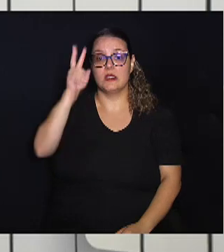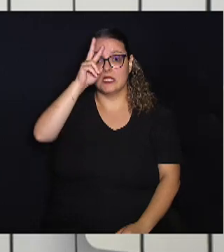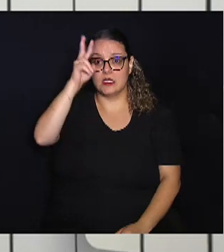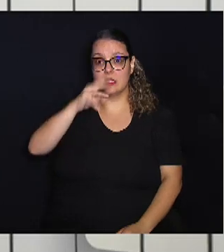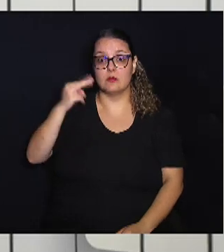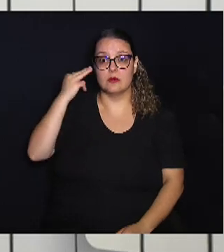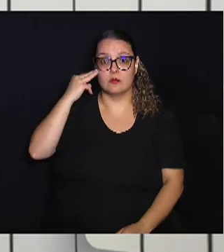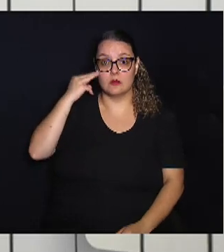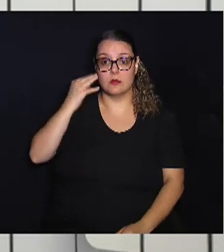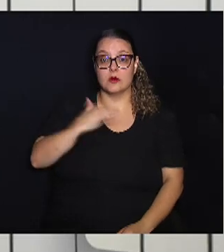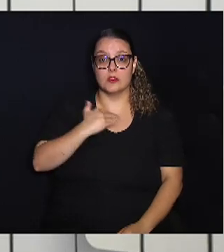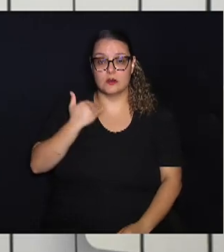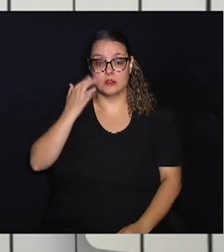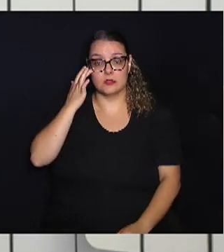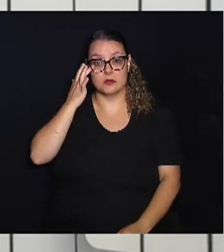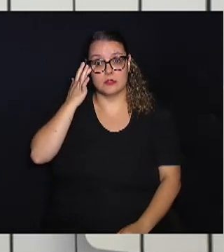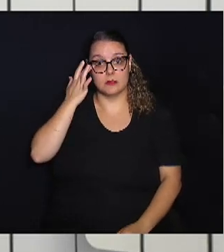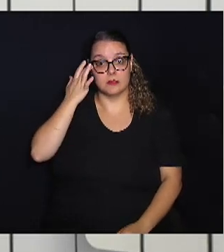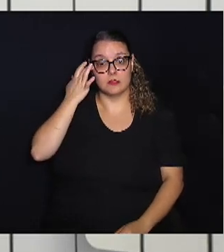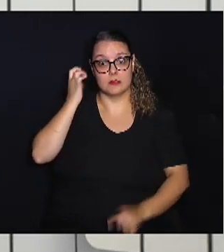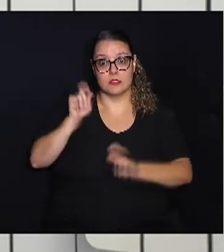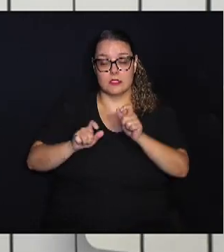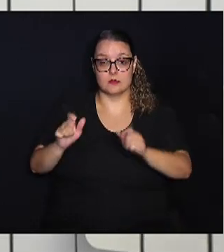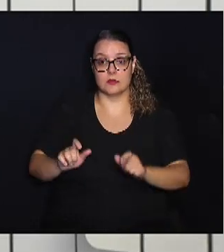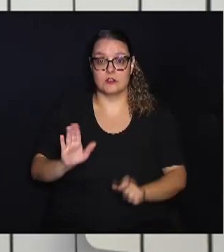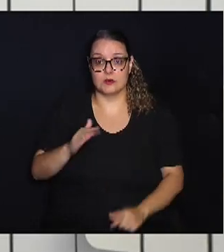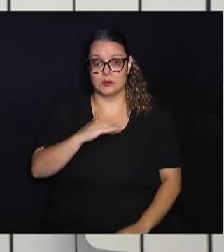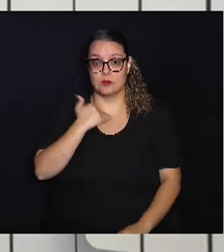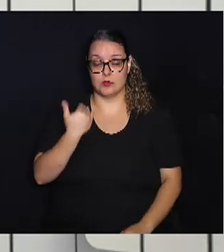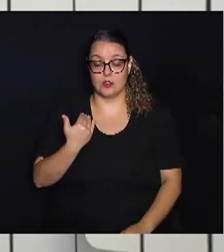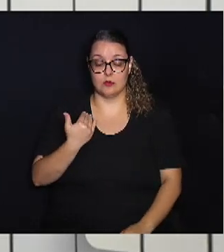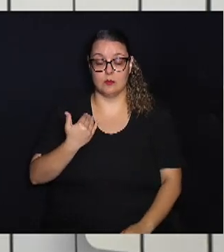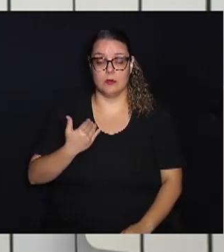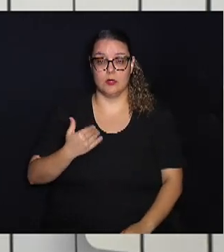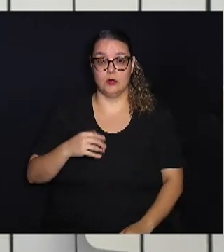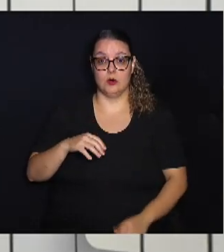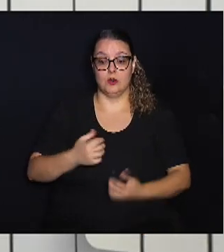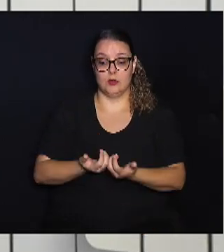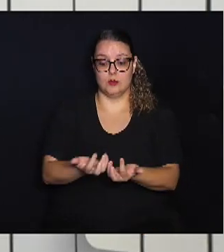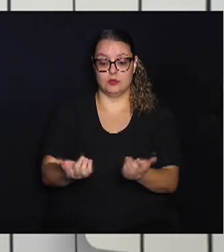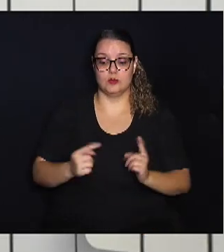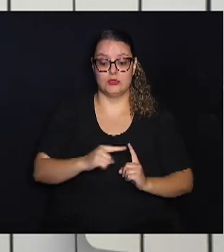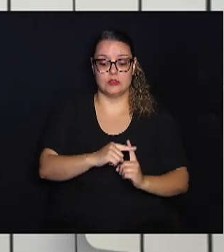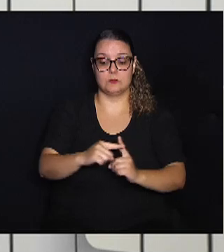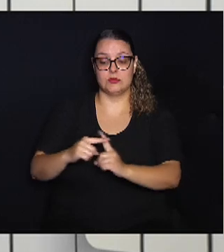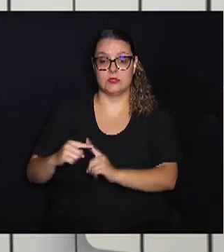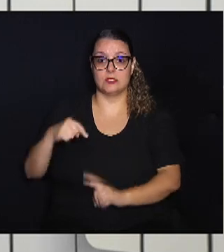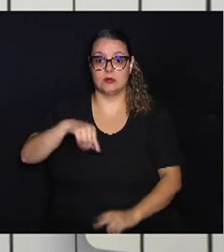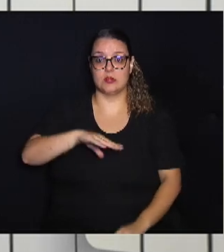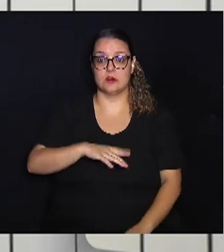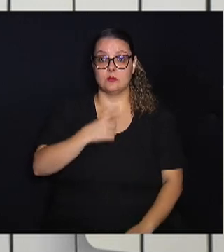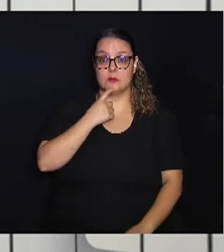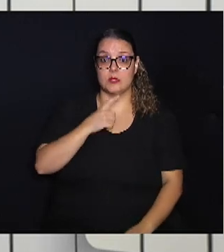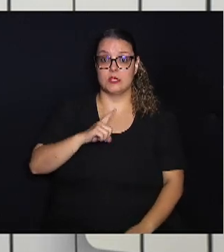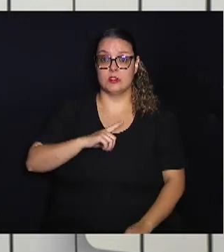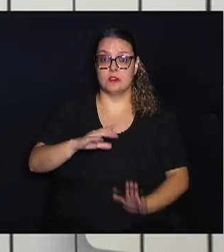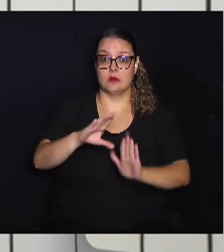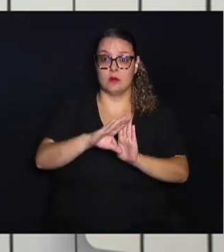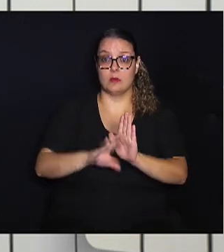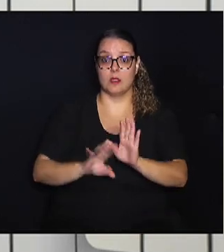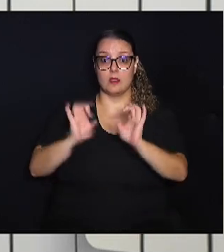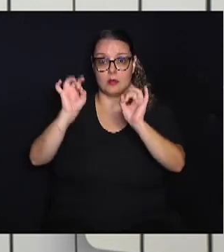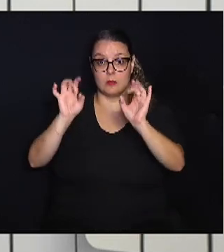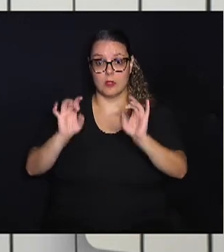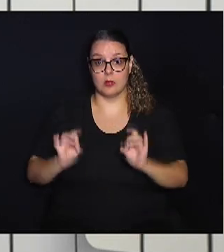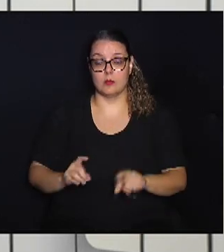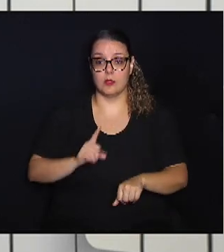dos mortos, dos entes queridos que já se foram. Os cemitérios aqui de Campinas têm uma programação especial,